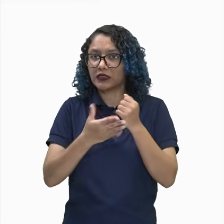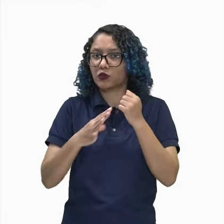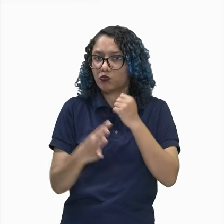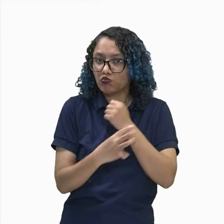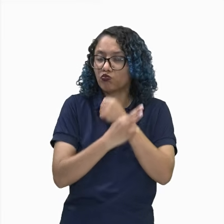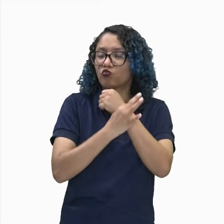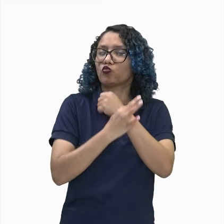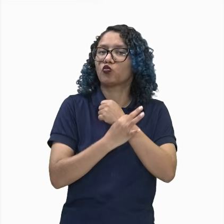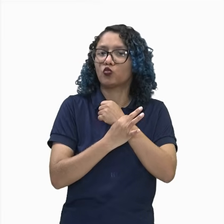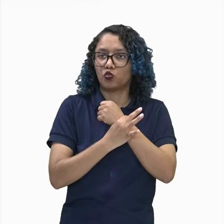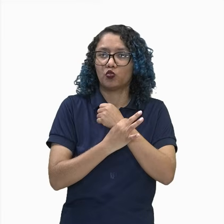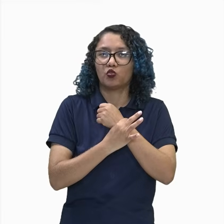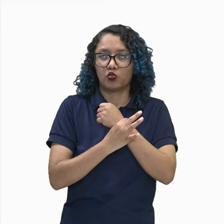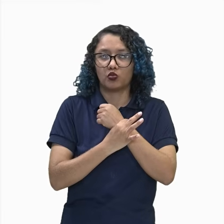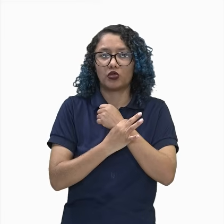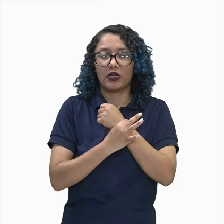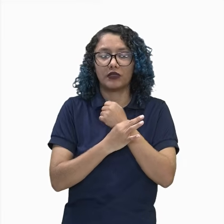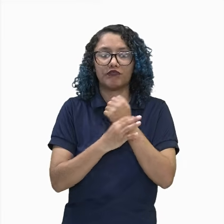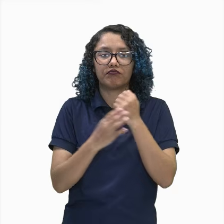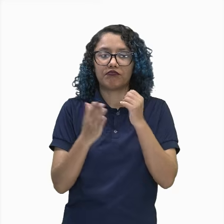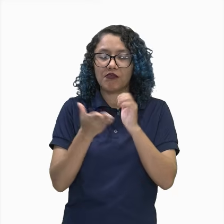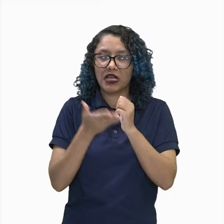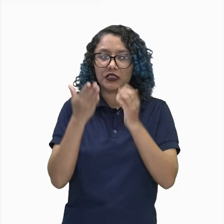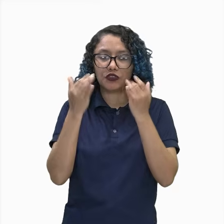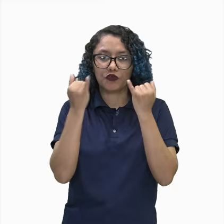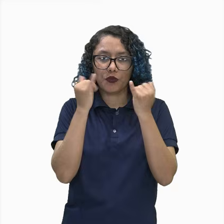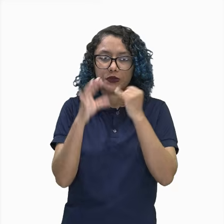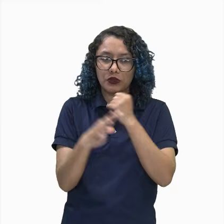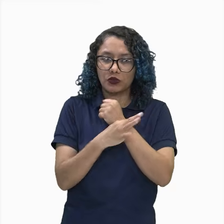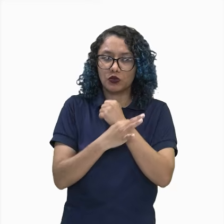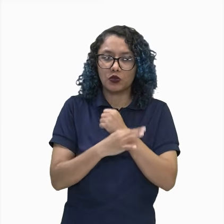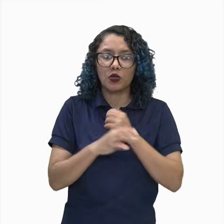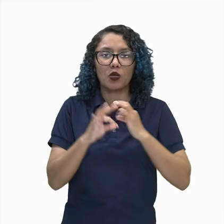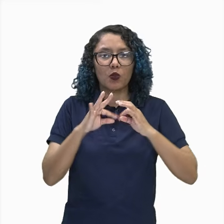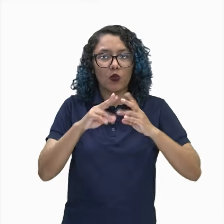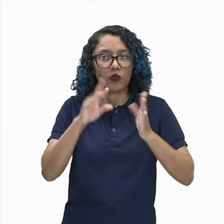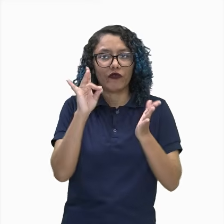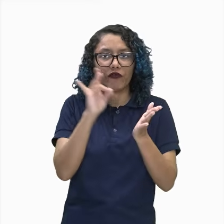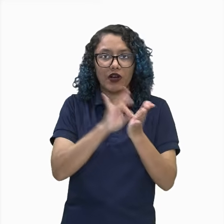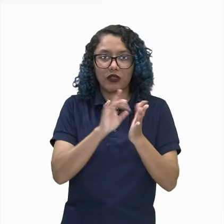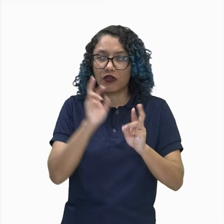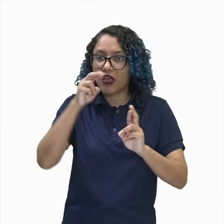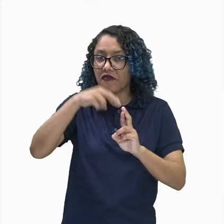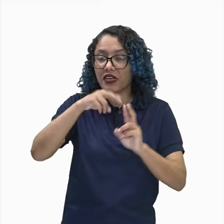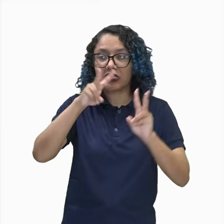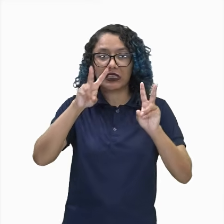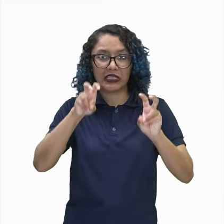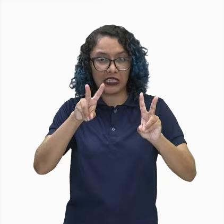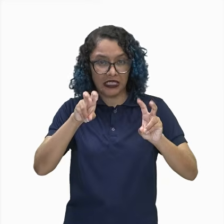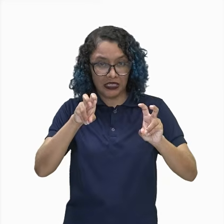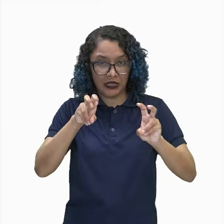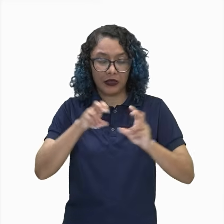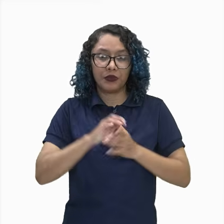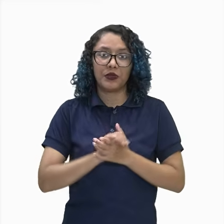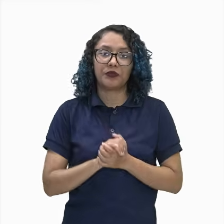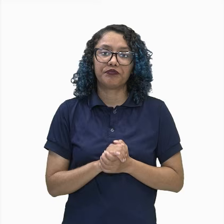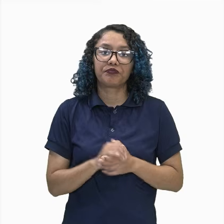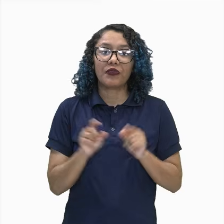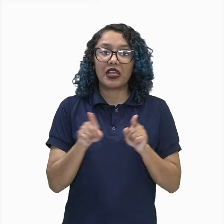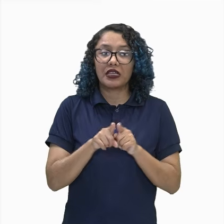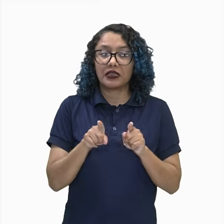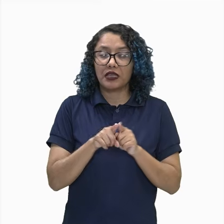Fatos, ou seja, aquilo que realmente é fato relacionado àquele tema. depoimentos, ou